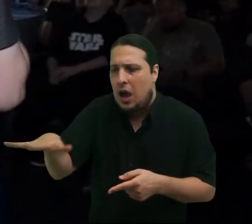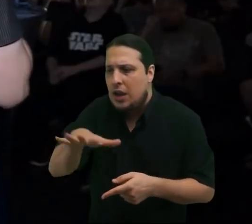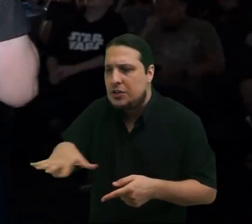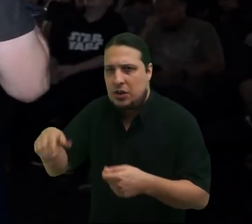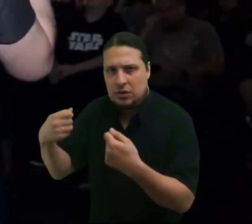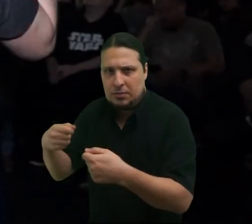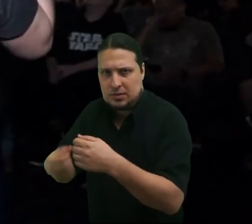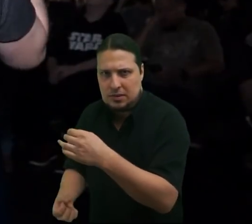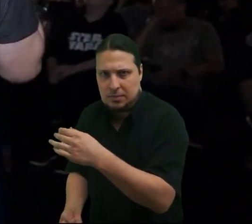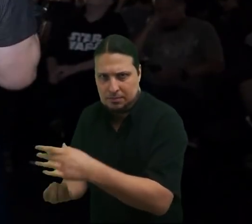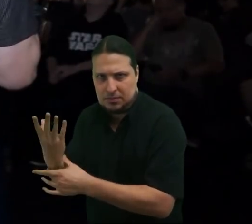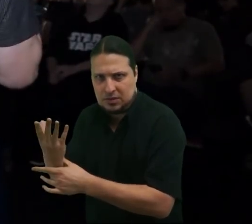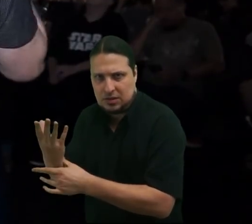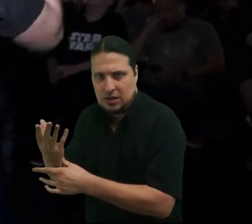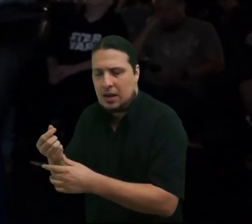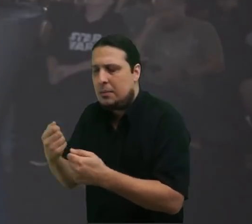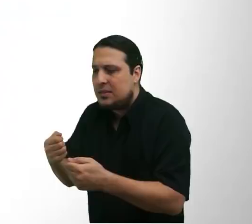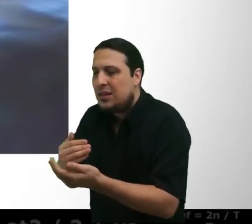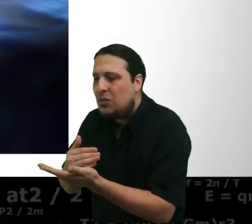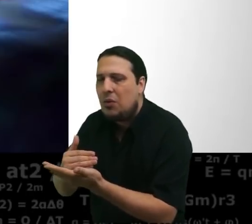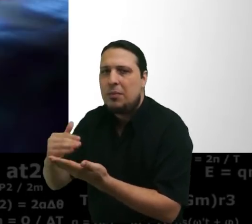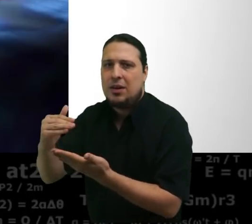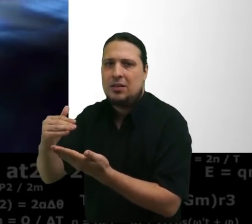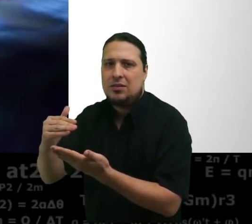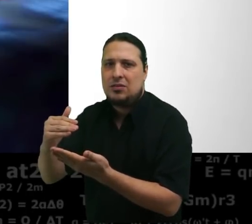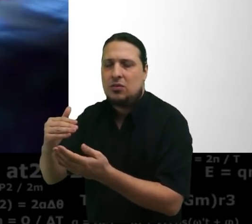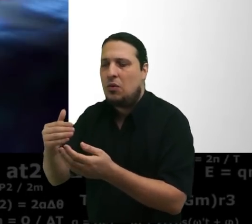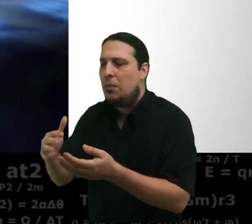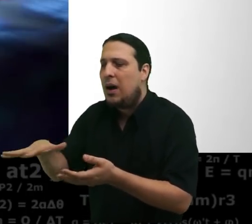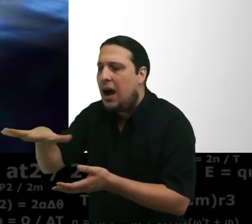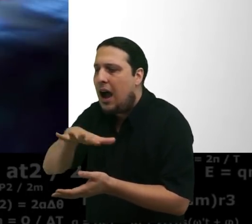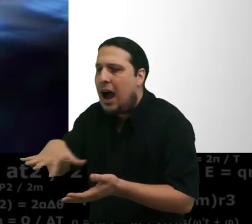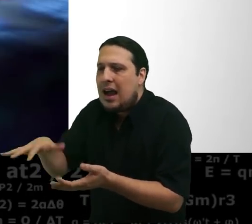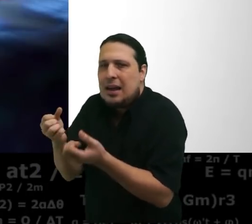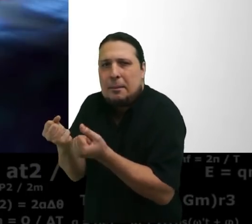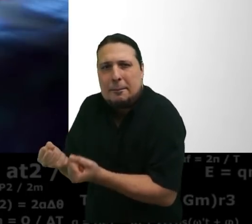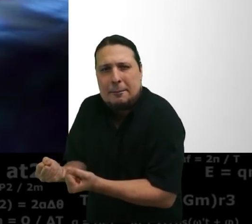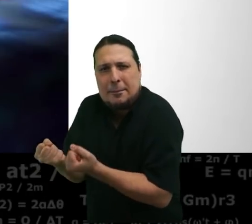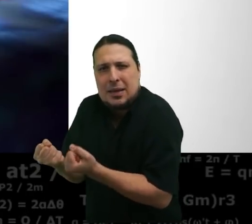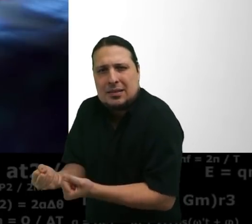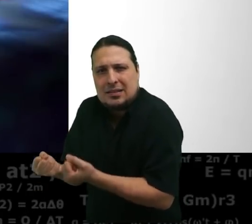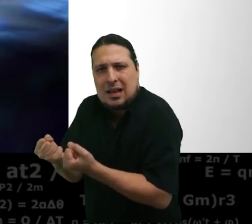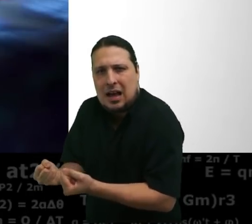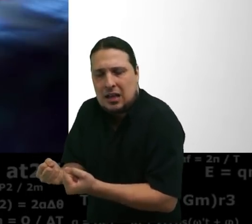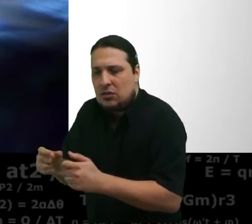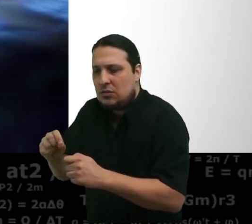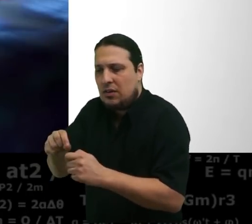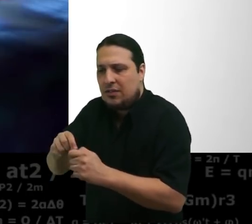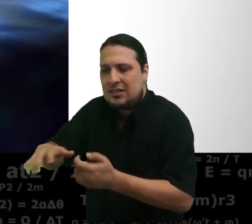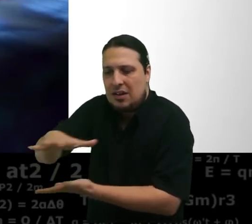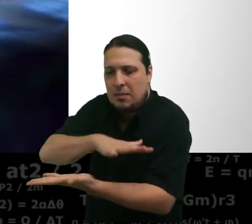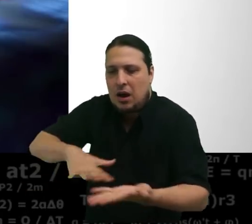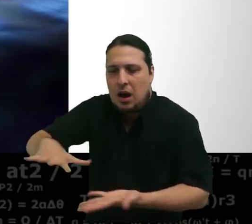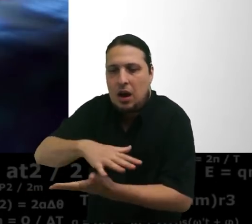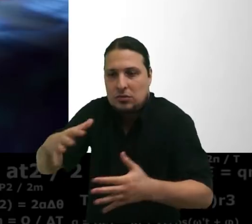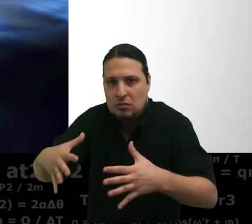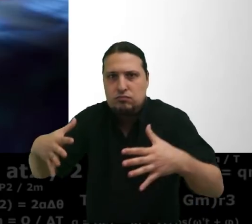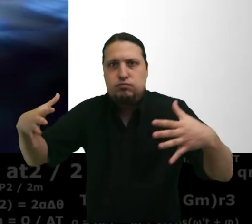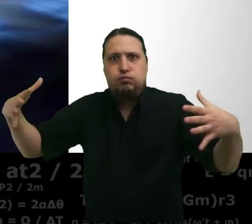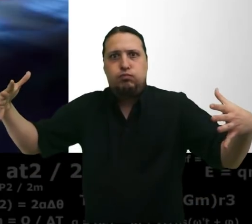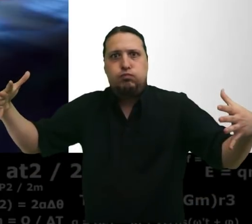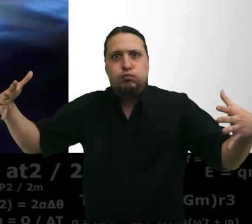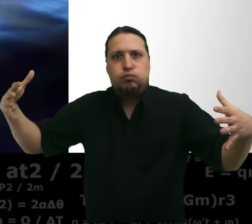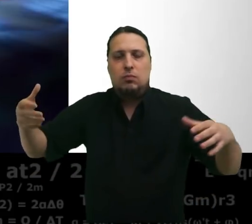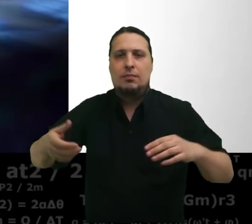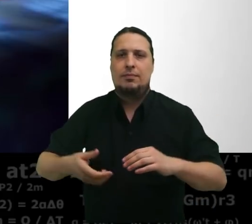Tá? E como é que a gente procura por buracos negros supermassivos em galáxias não ativas? Raio